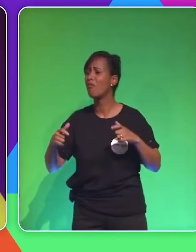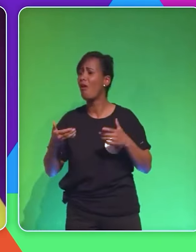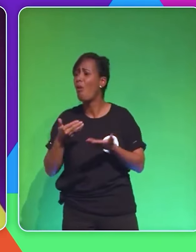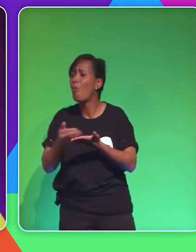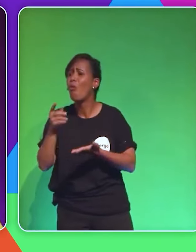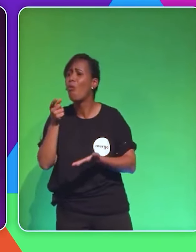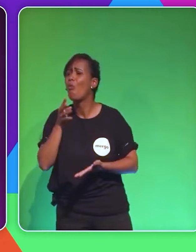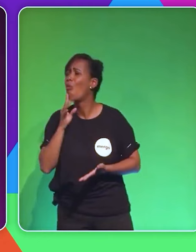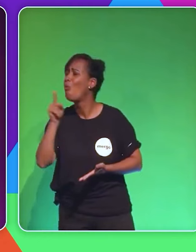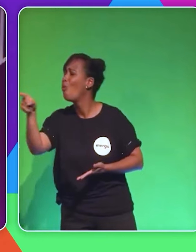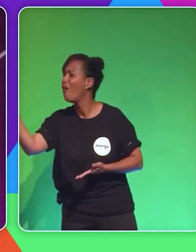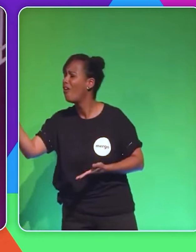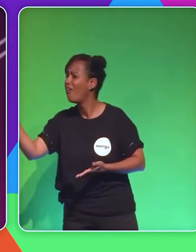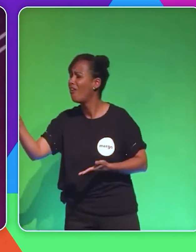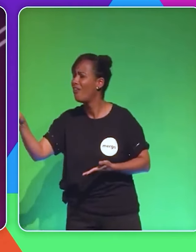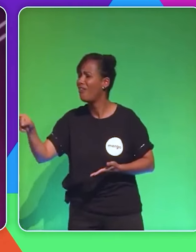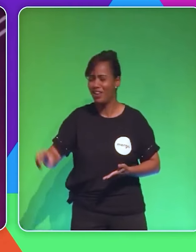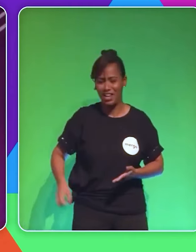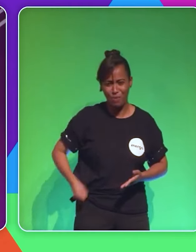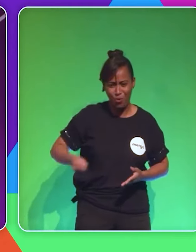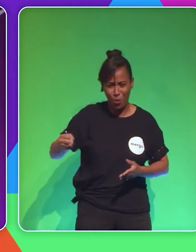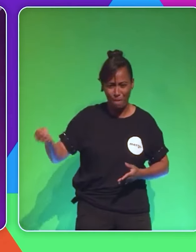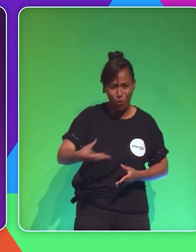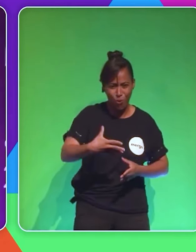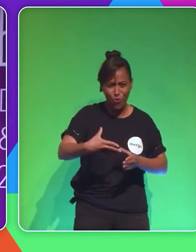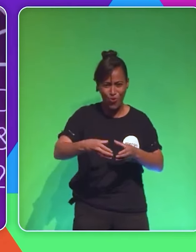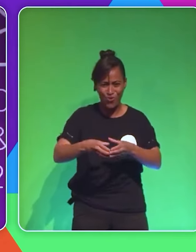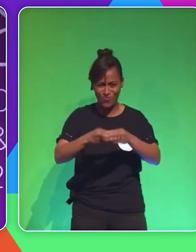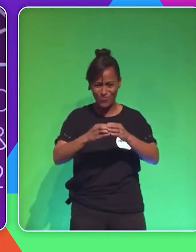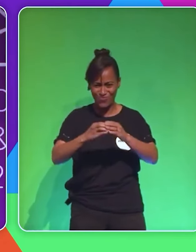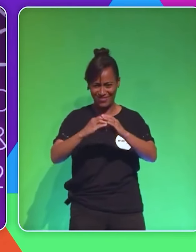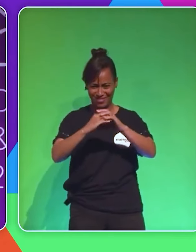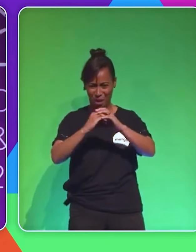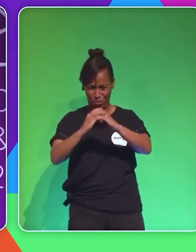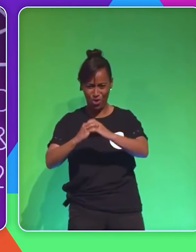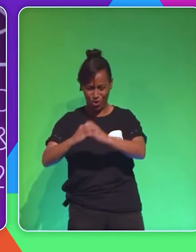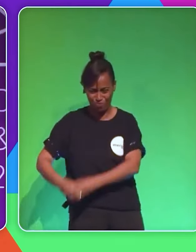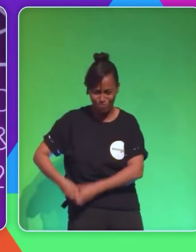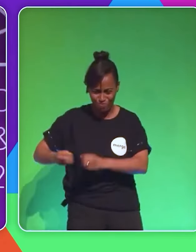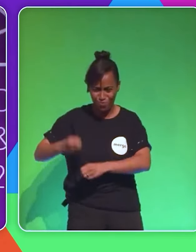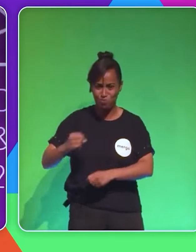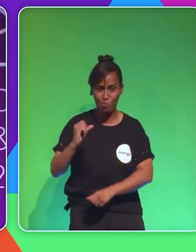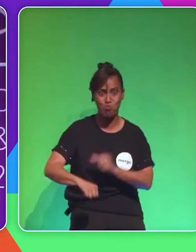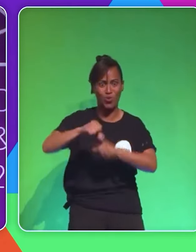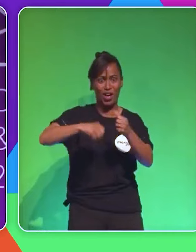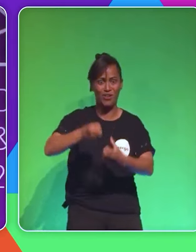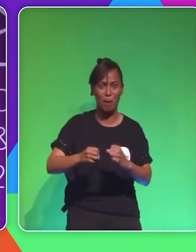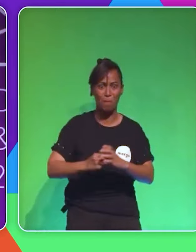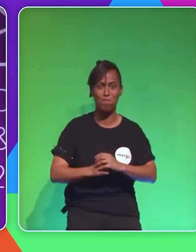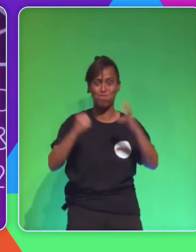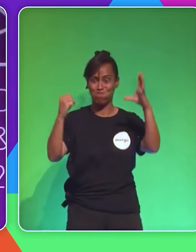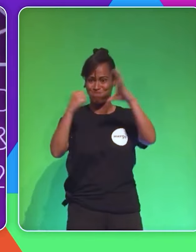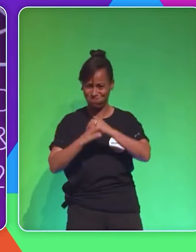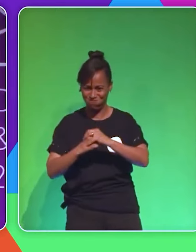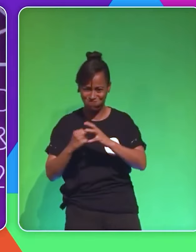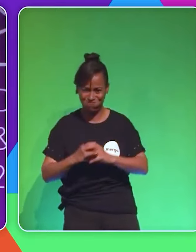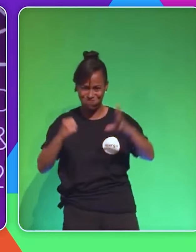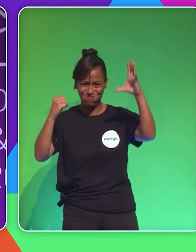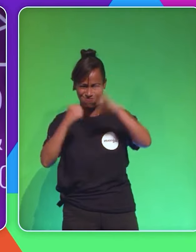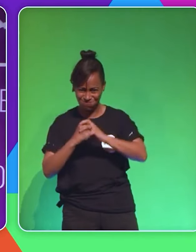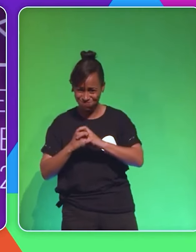é monstro Dragon Ball Z tirando o Rodrigo lembra-se que ele não sabia o que que era Dragon Ball Z o resto todo mundo